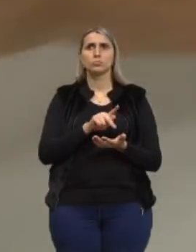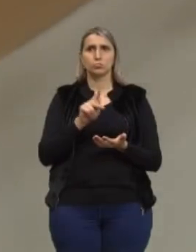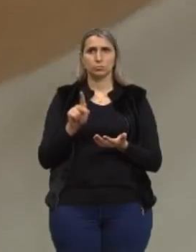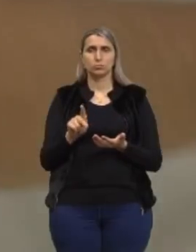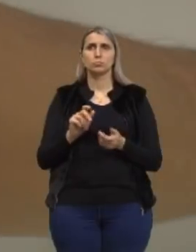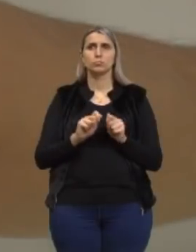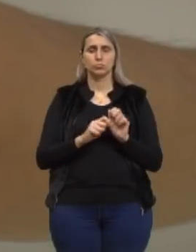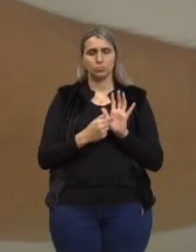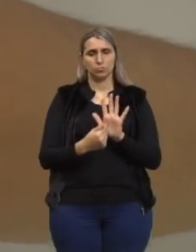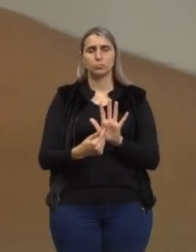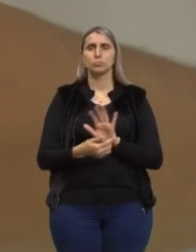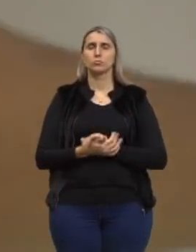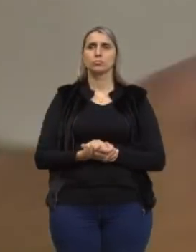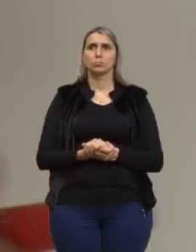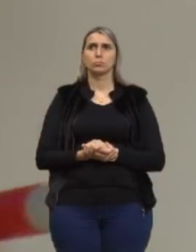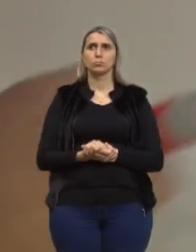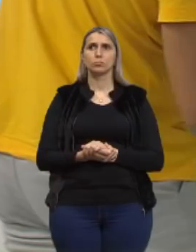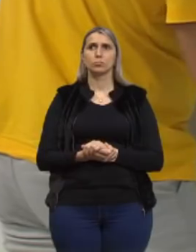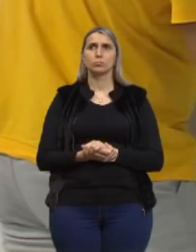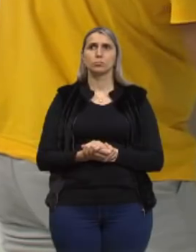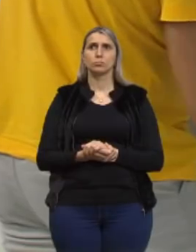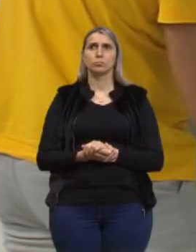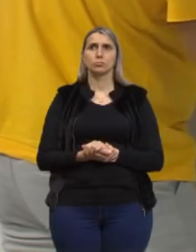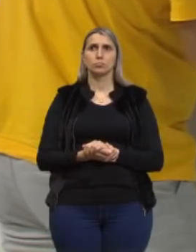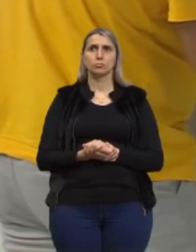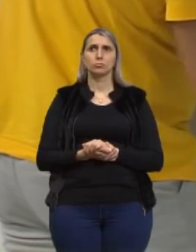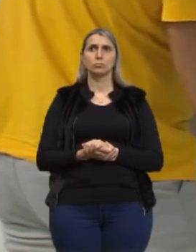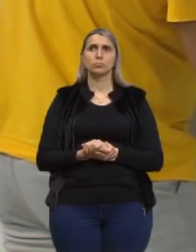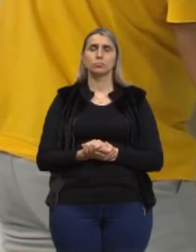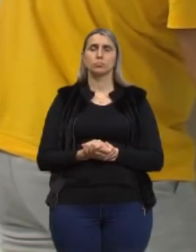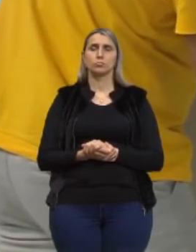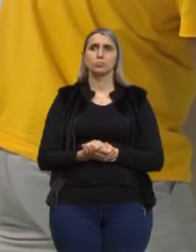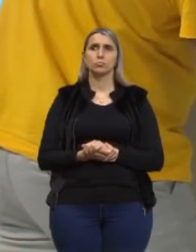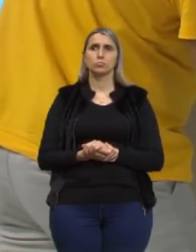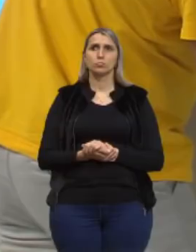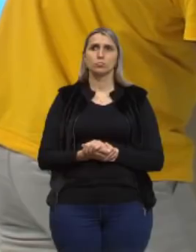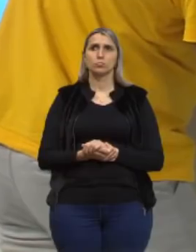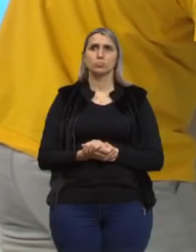128 1617 1722